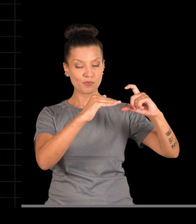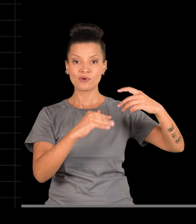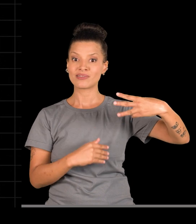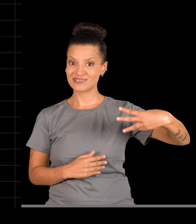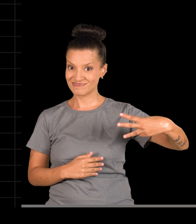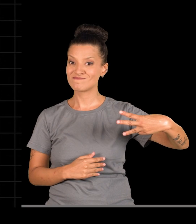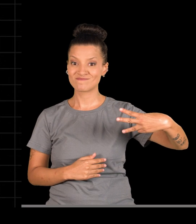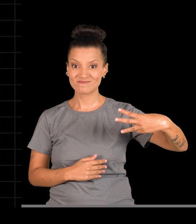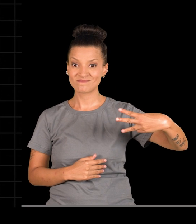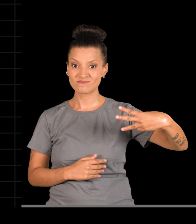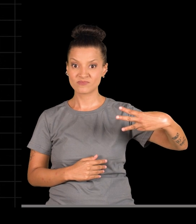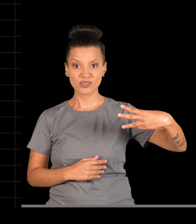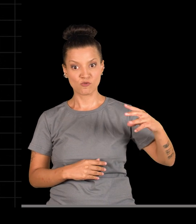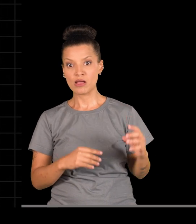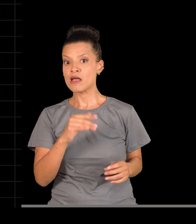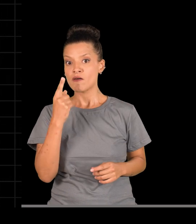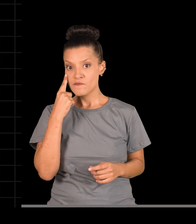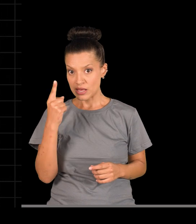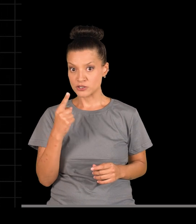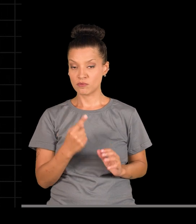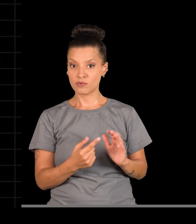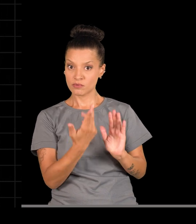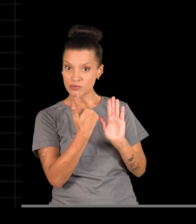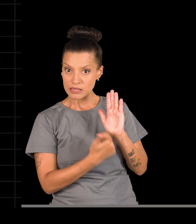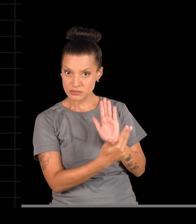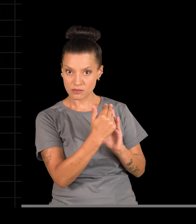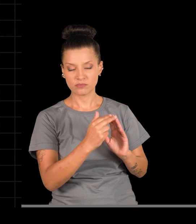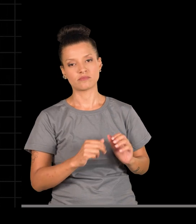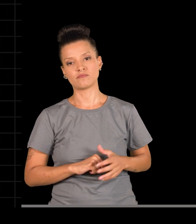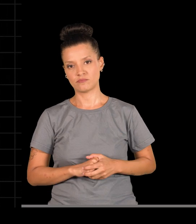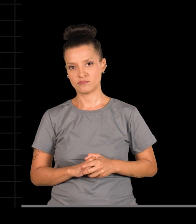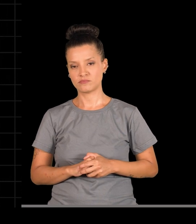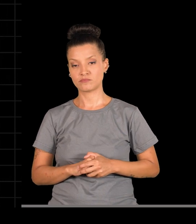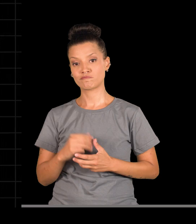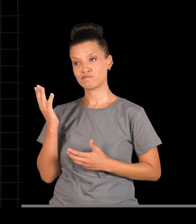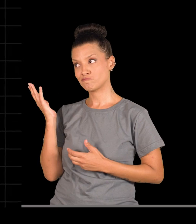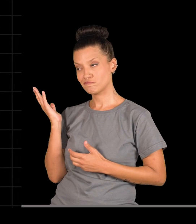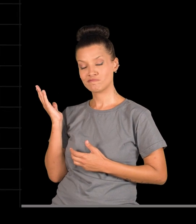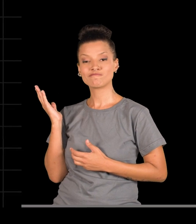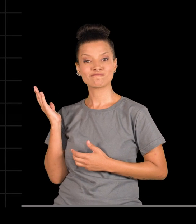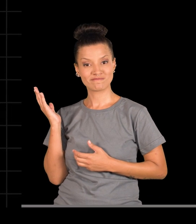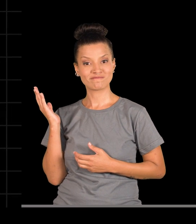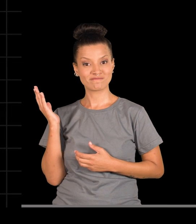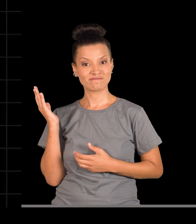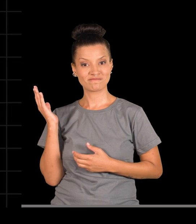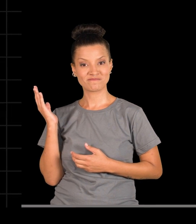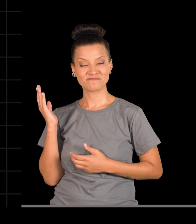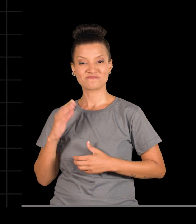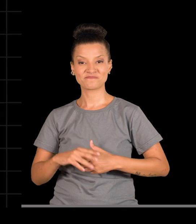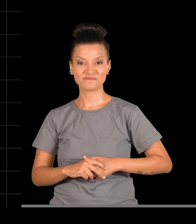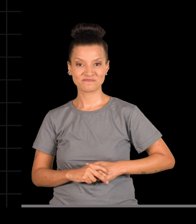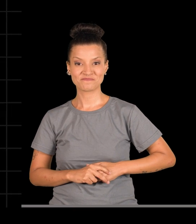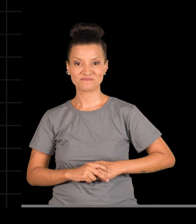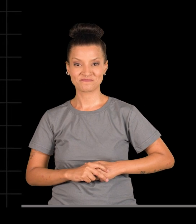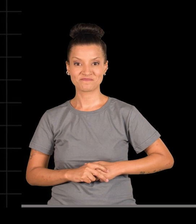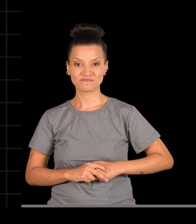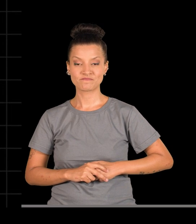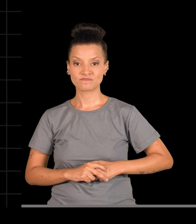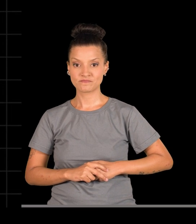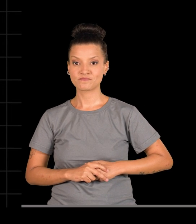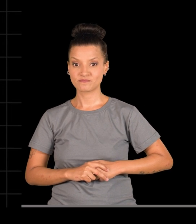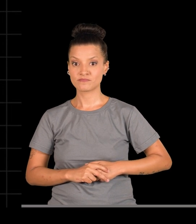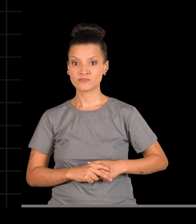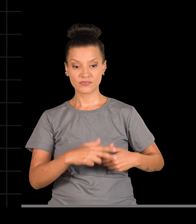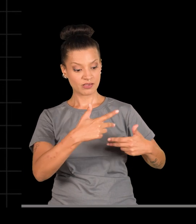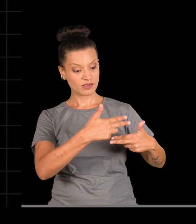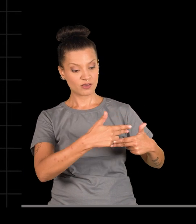terço do líquido, eu bebi menos do que 1 inteiro. Eu bebi menos do que 1 inteiro dessa jarra aqui, né? Eu dividi ela em 3 partes iguais. Ó. Aqui assim, né? E